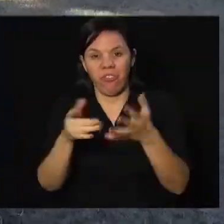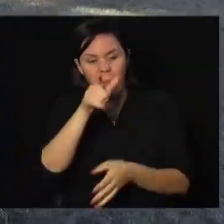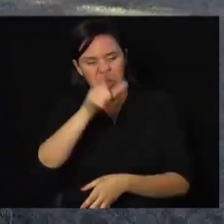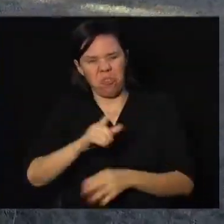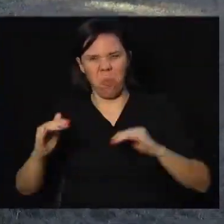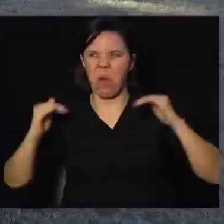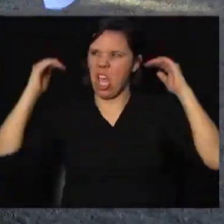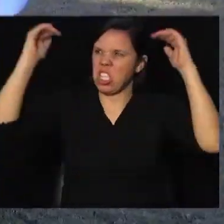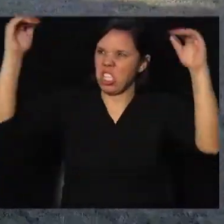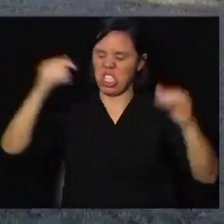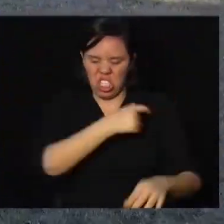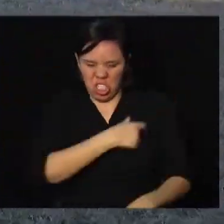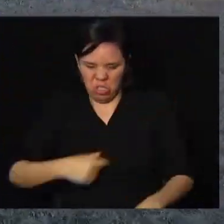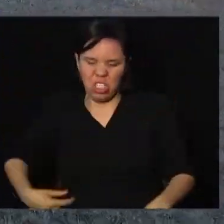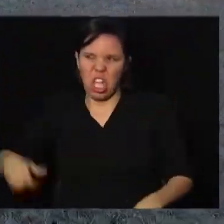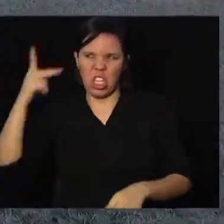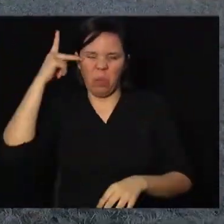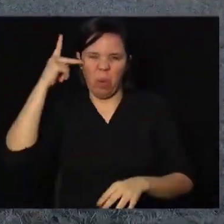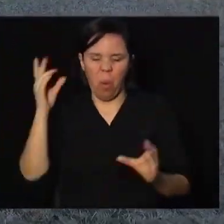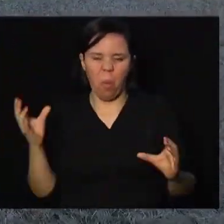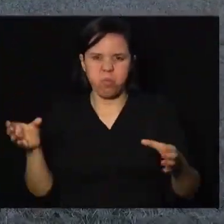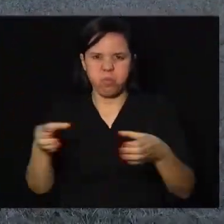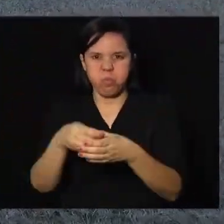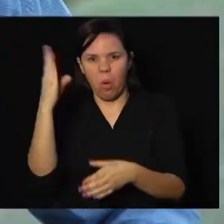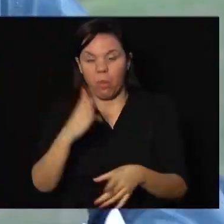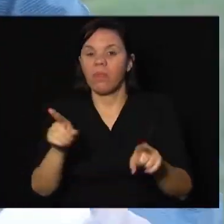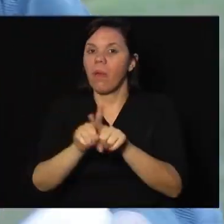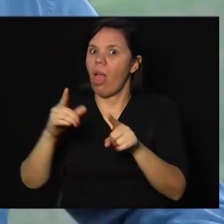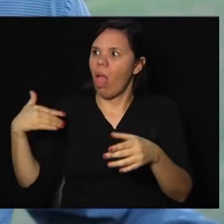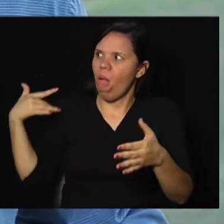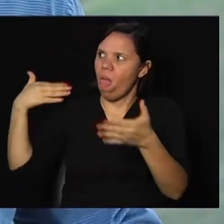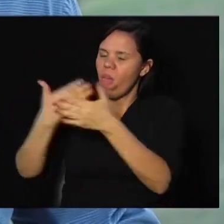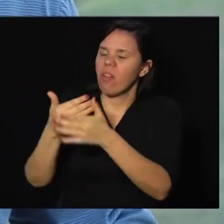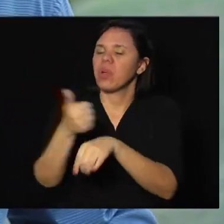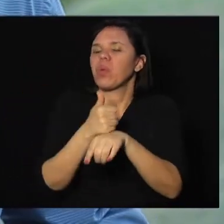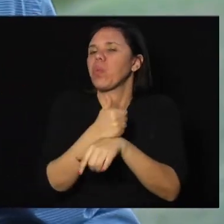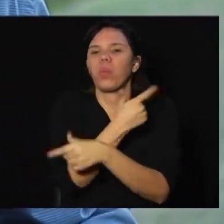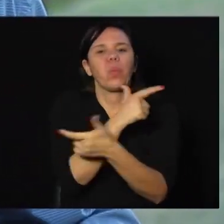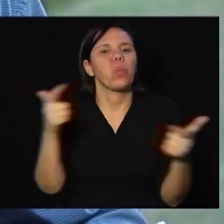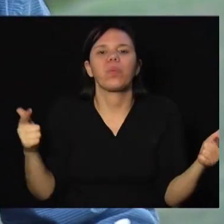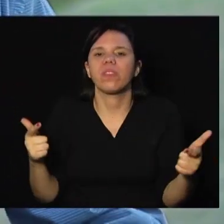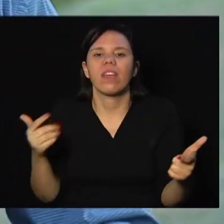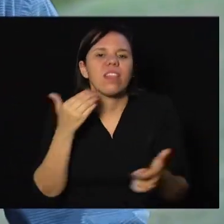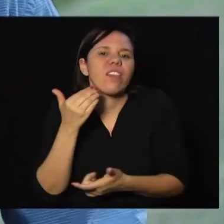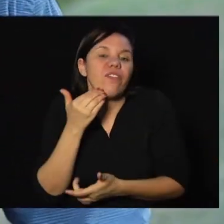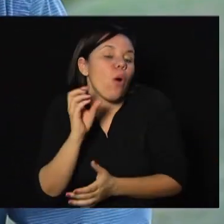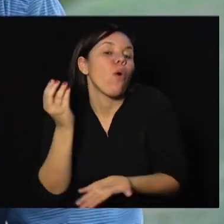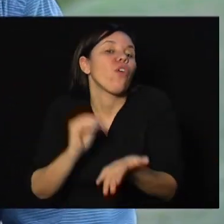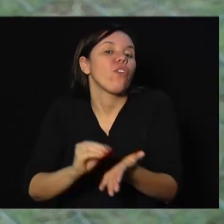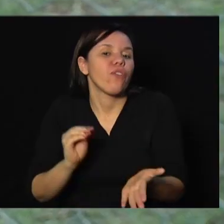maiores da Ponte Preta, São Paulo, seleção brasileira. É uma carreira para não colocar defeitos ou ficou faltando alguma